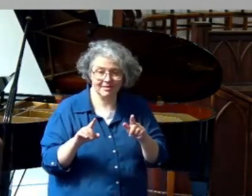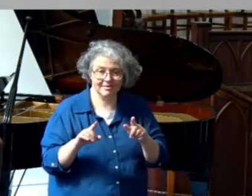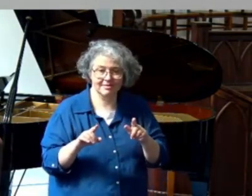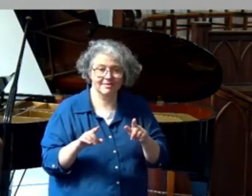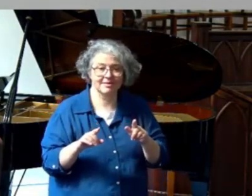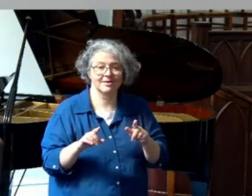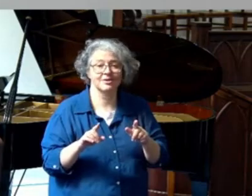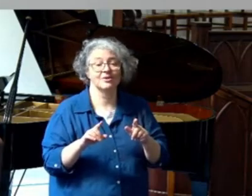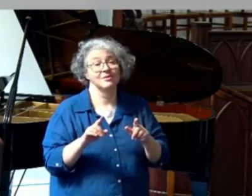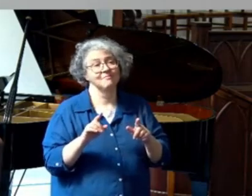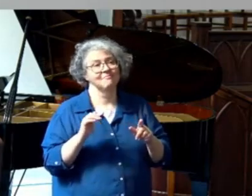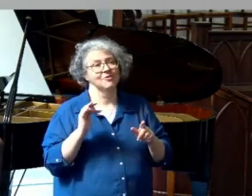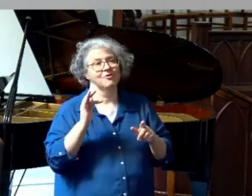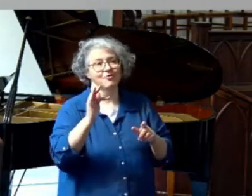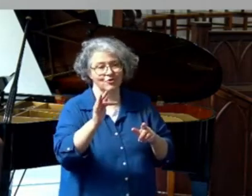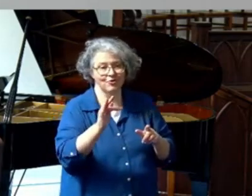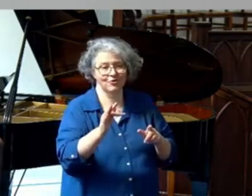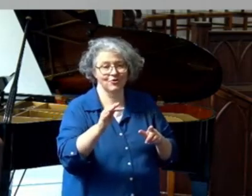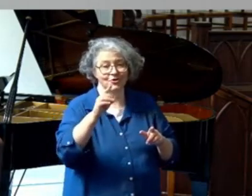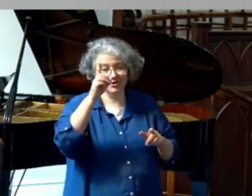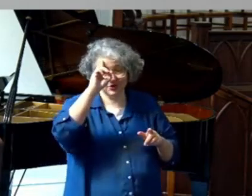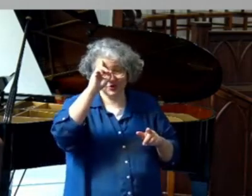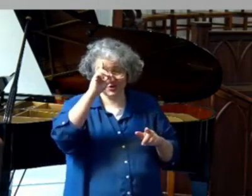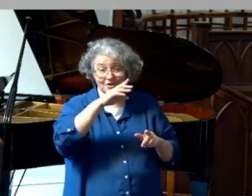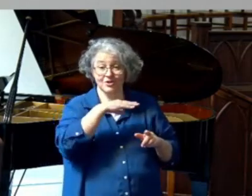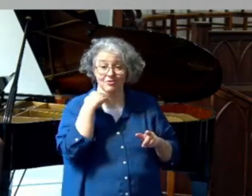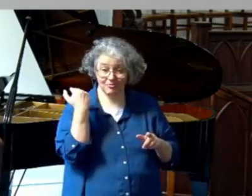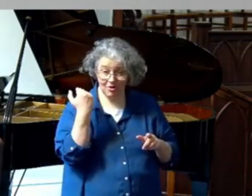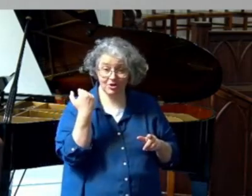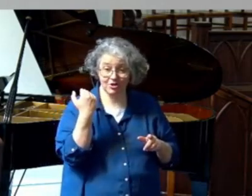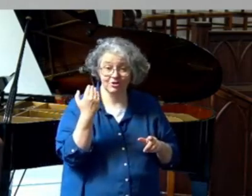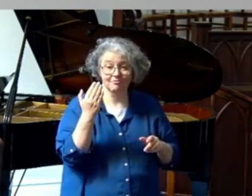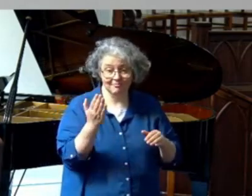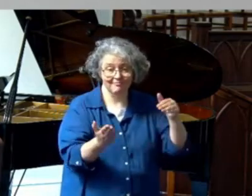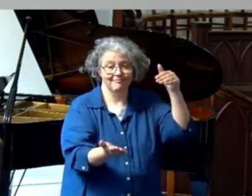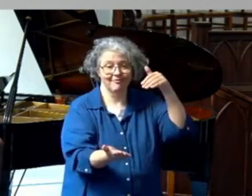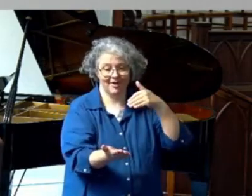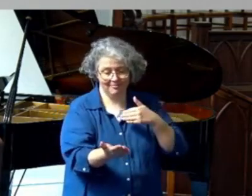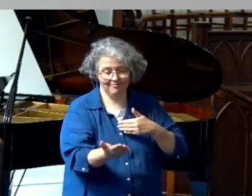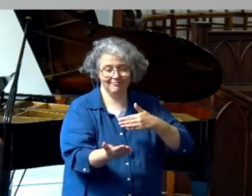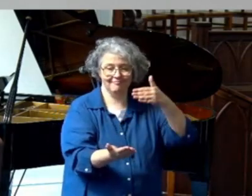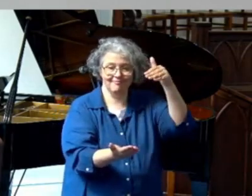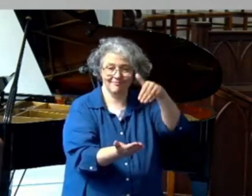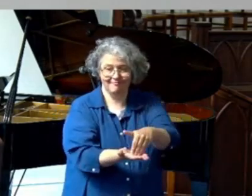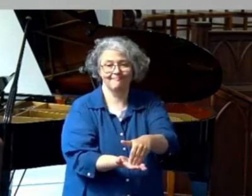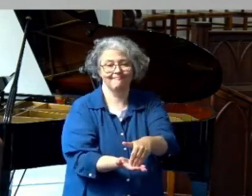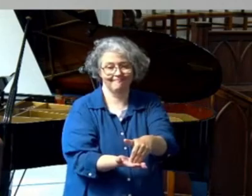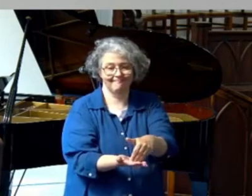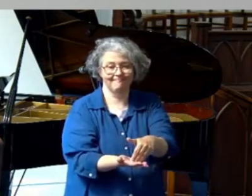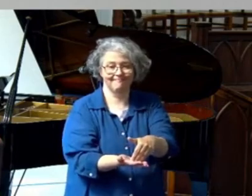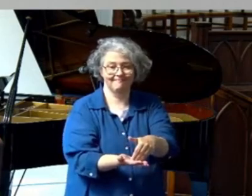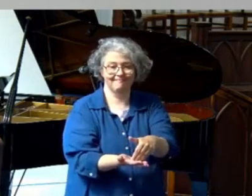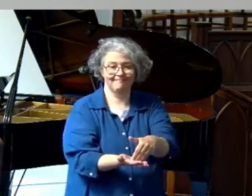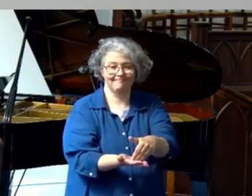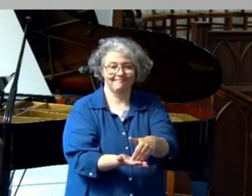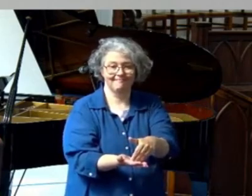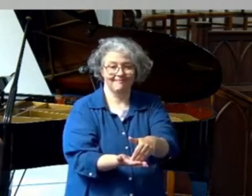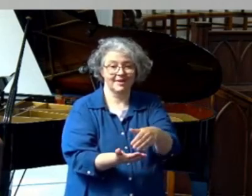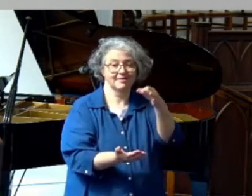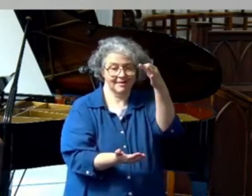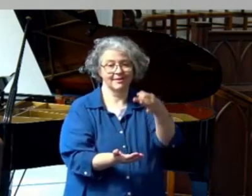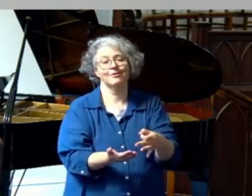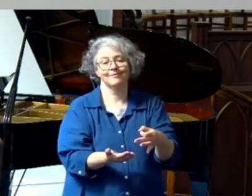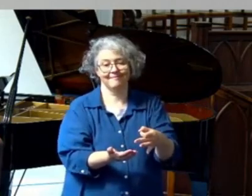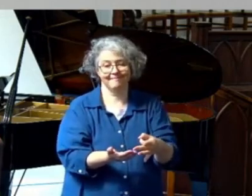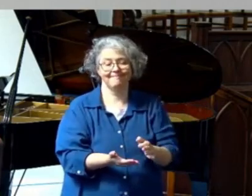de falar. Deus permite que a vida se prolongue de acordo com a sua soberana vontade, de acordo com seus propósitos.